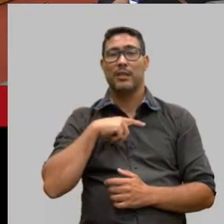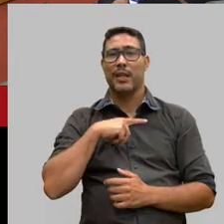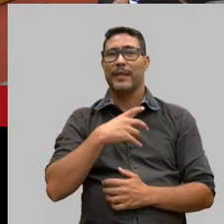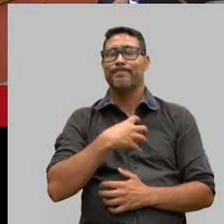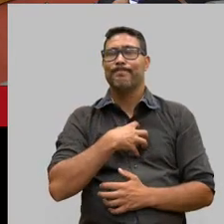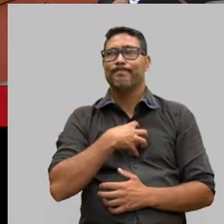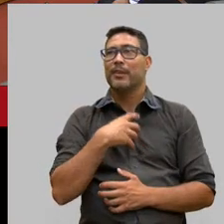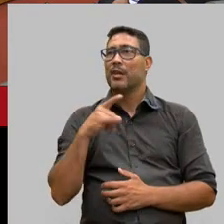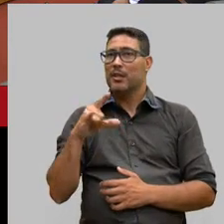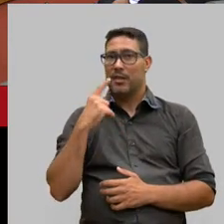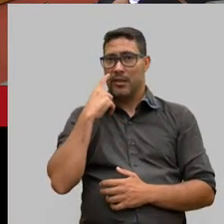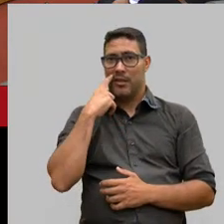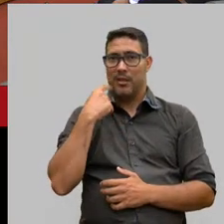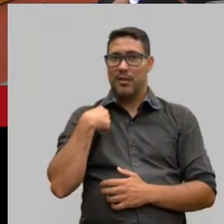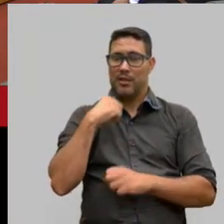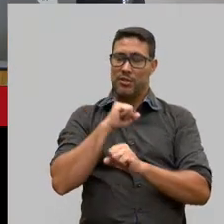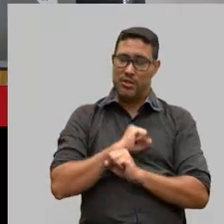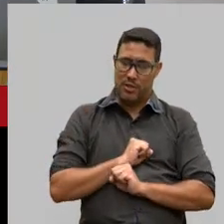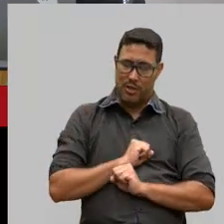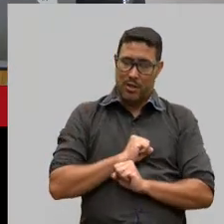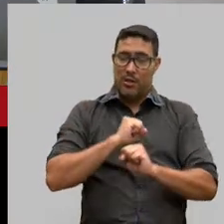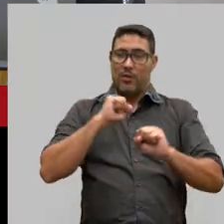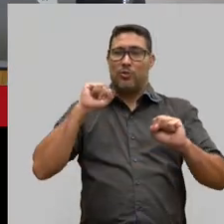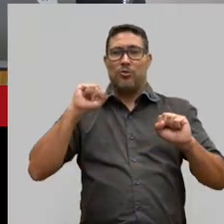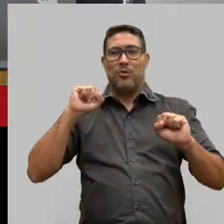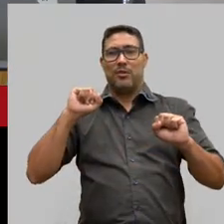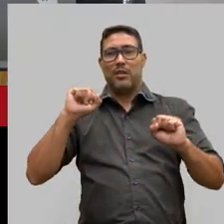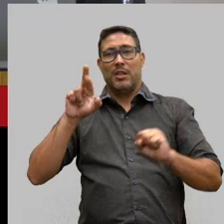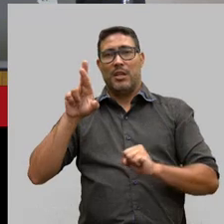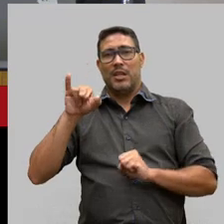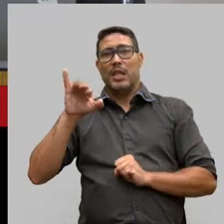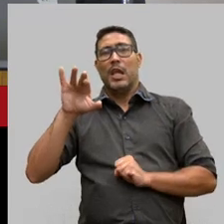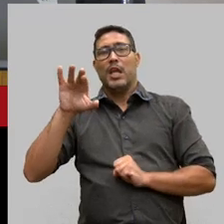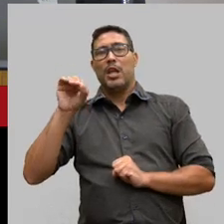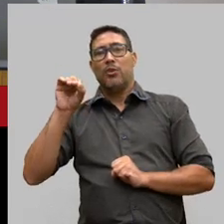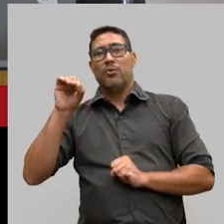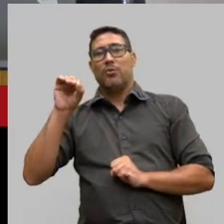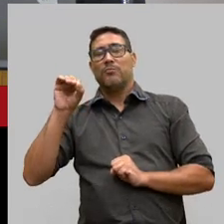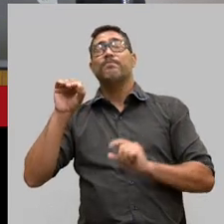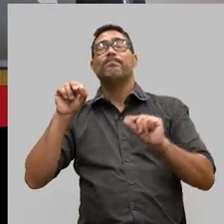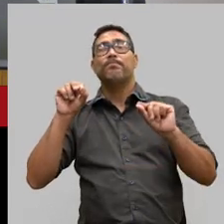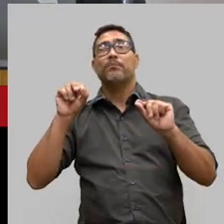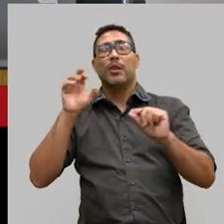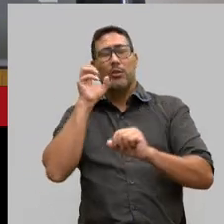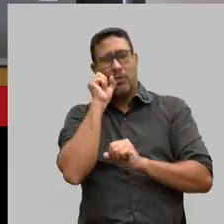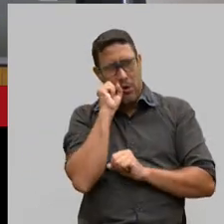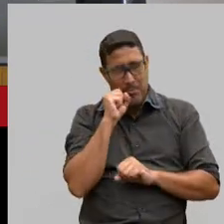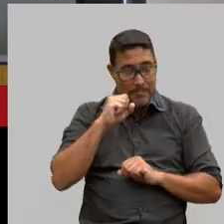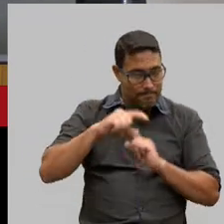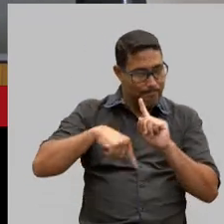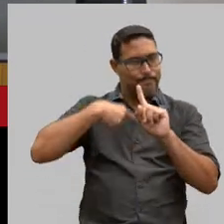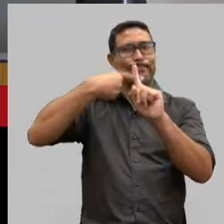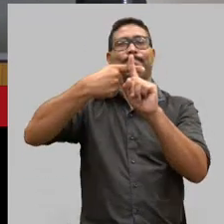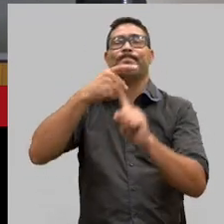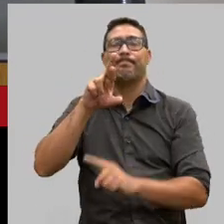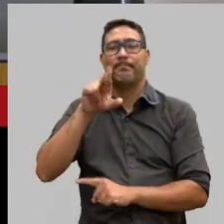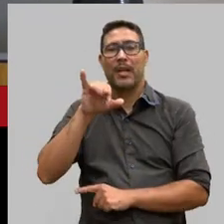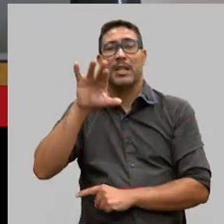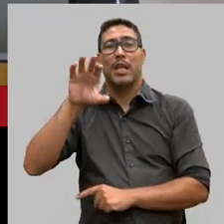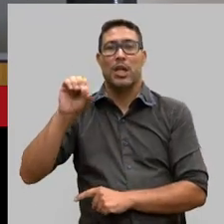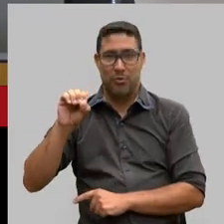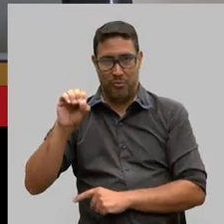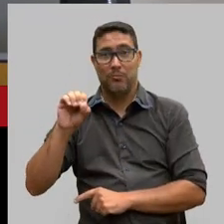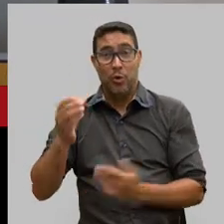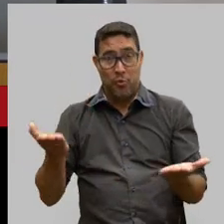rico e termina um dia mais rico do que acordou e hoje meu dia foi mágico está sendo mágico hoje é o dia